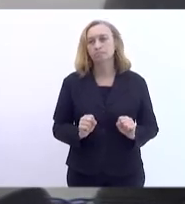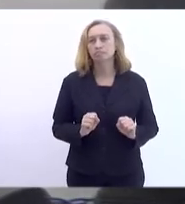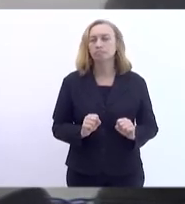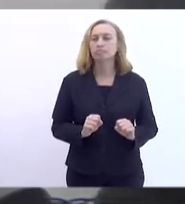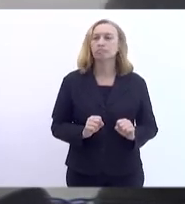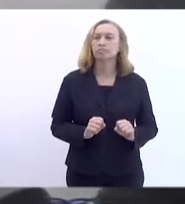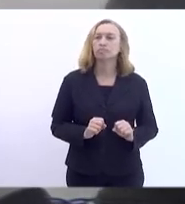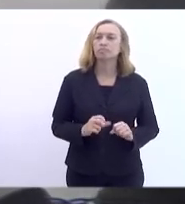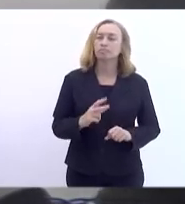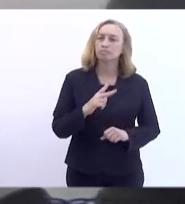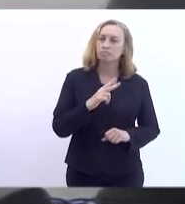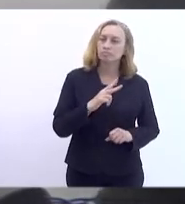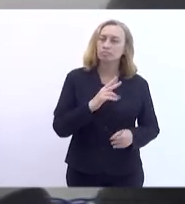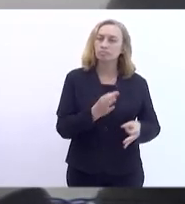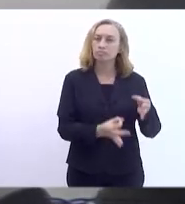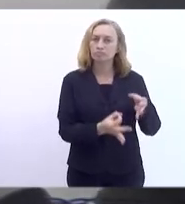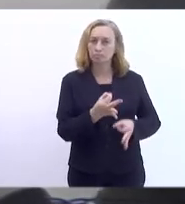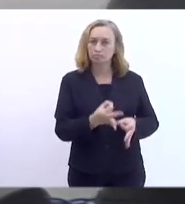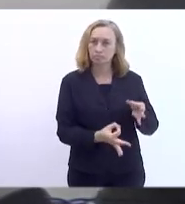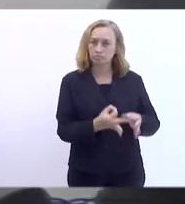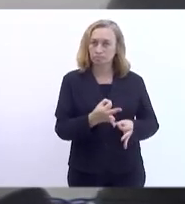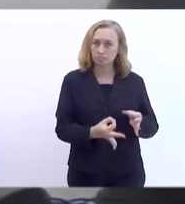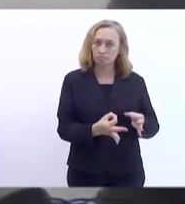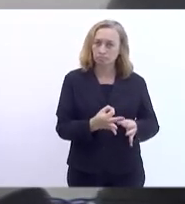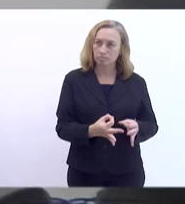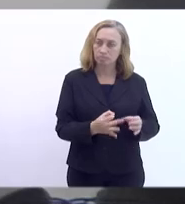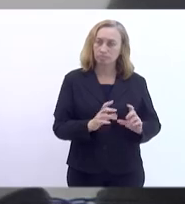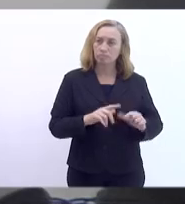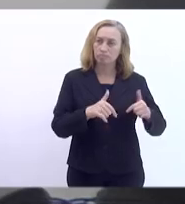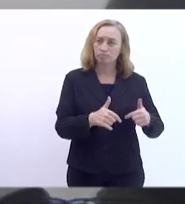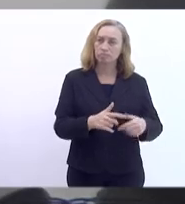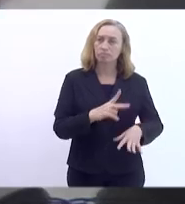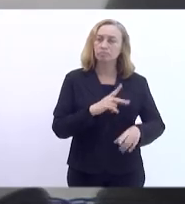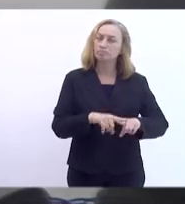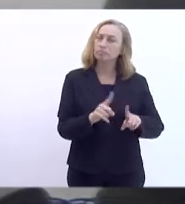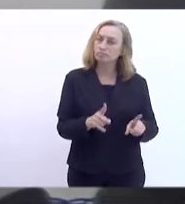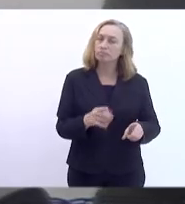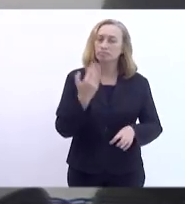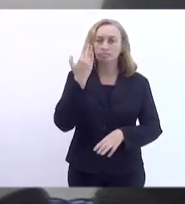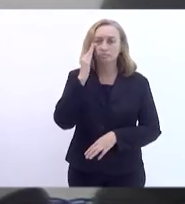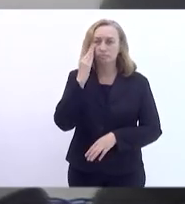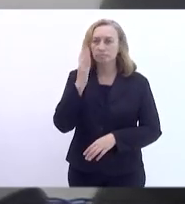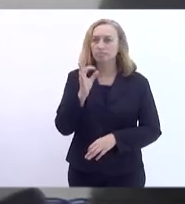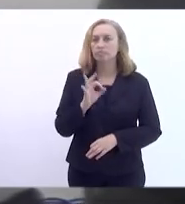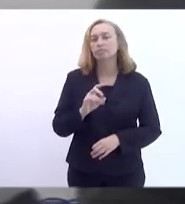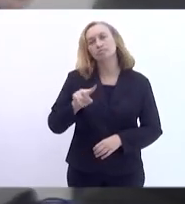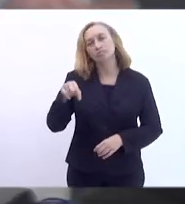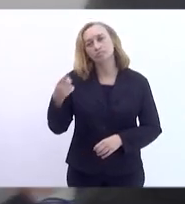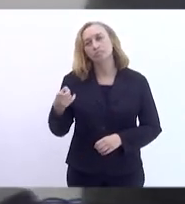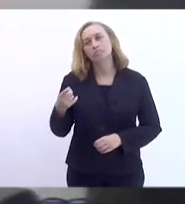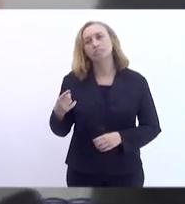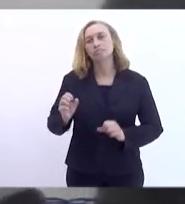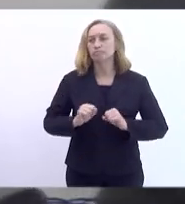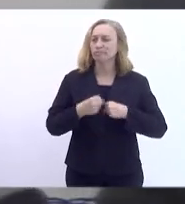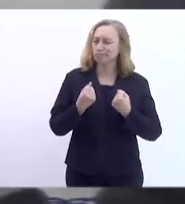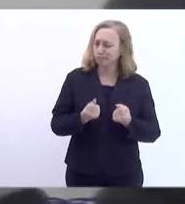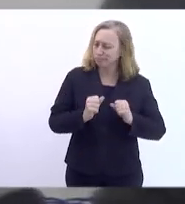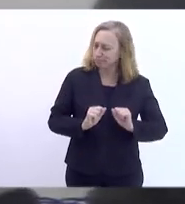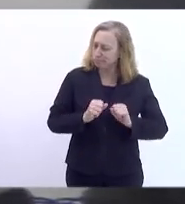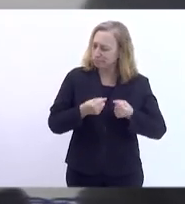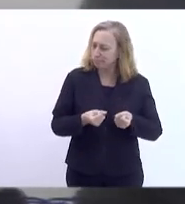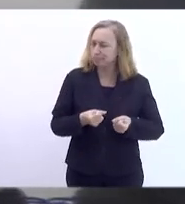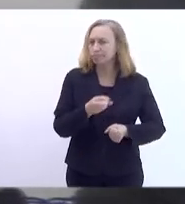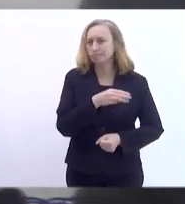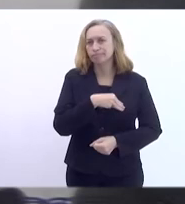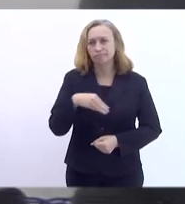num momento posterior no próprio âmbito do Judiciário numa ação própria mais eu entendo e depois de tantos esforços que